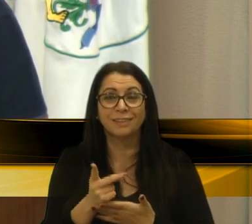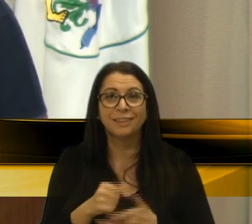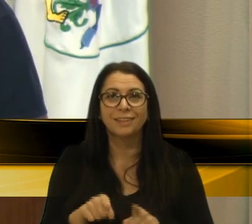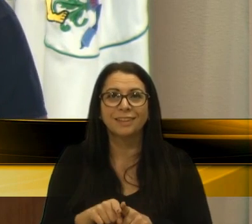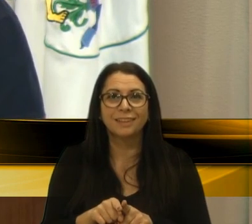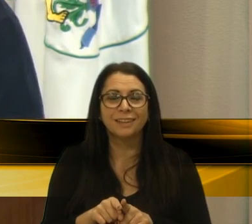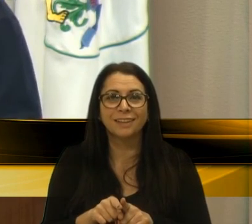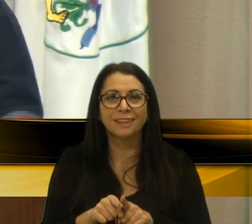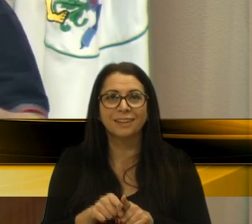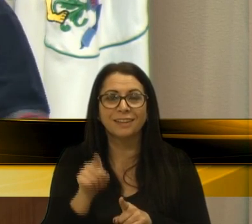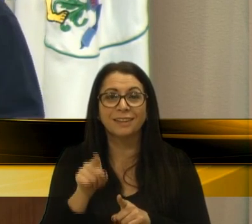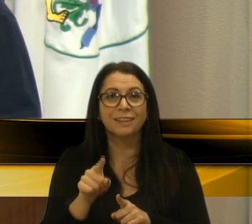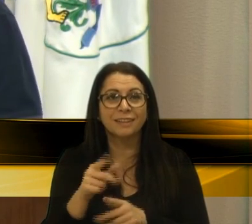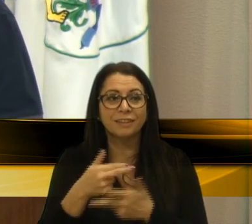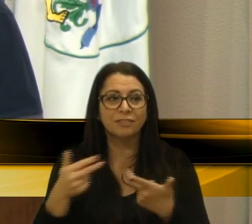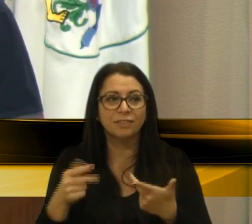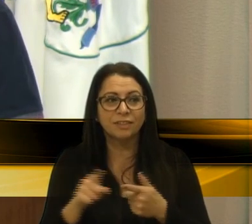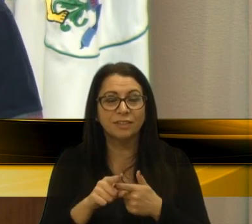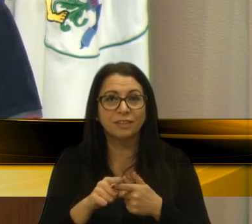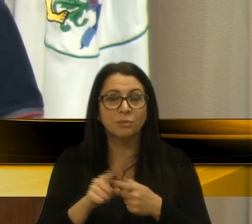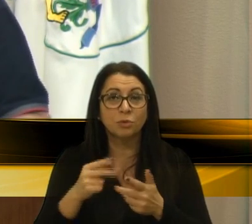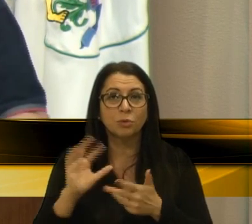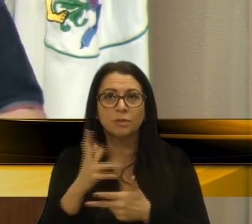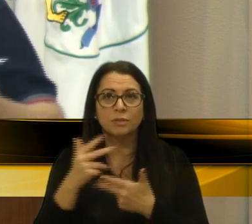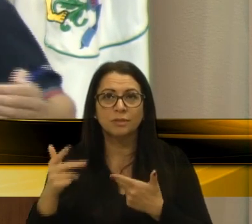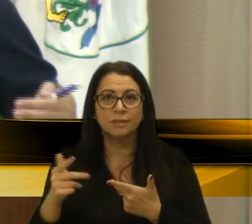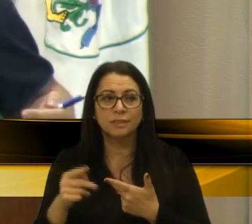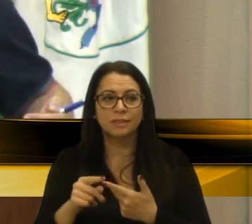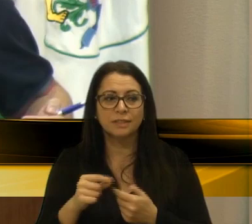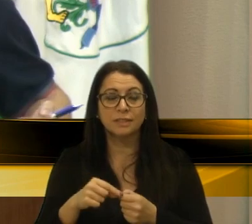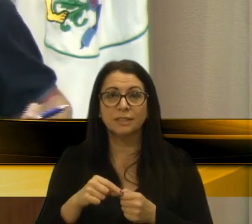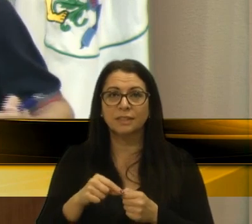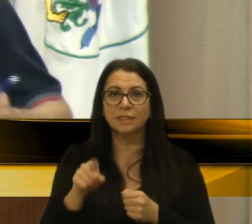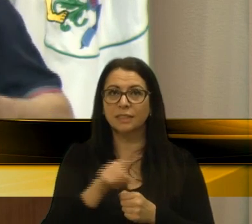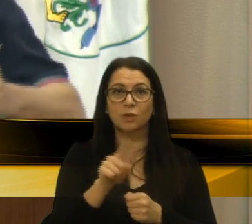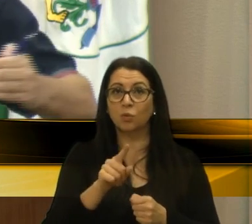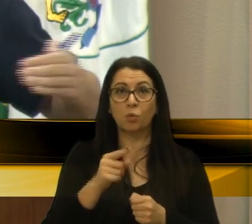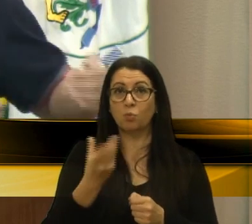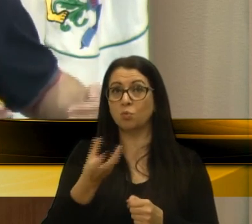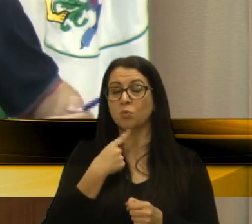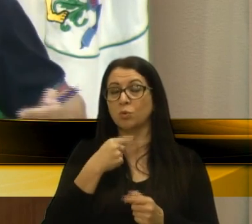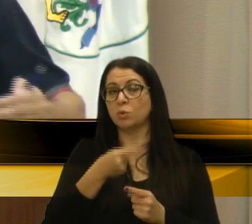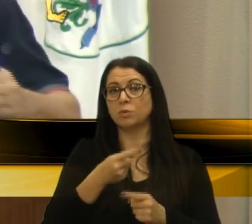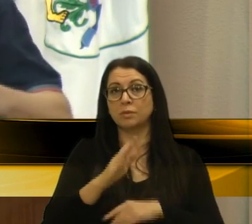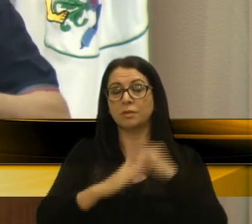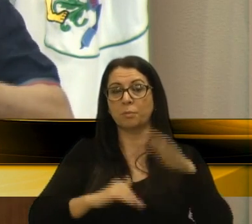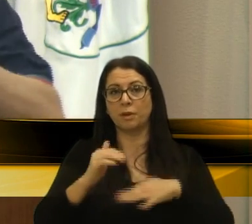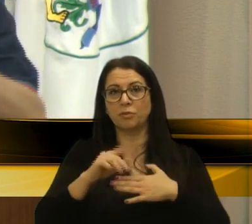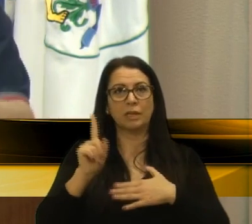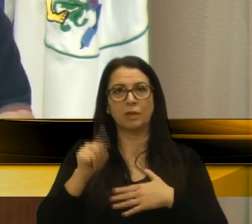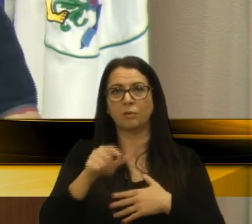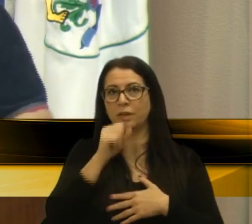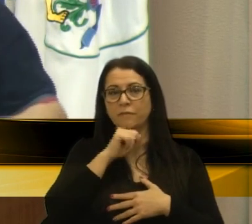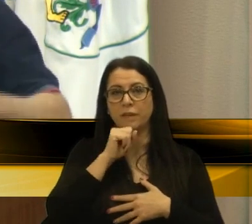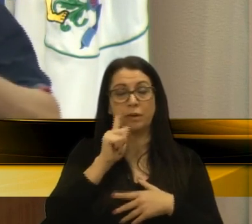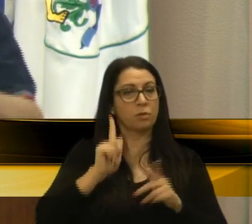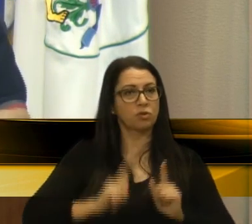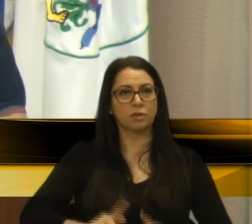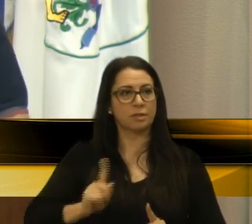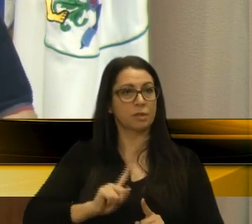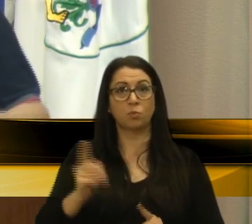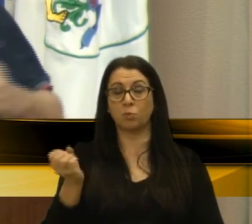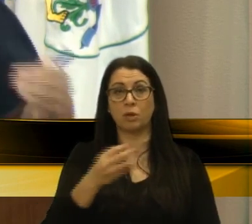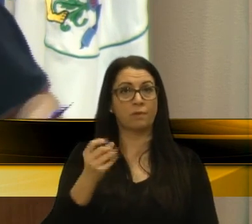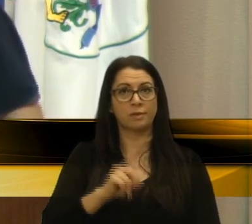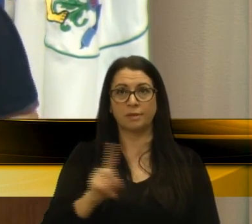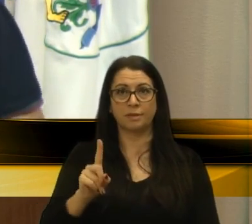Banrisul, enfim, uma série de situações. Eu condeno esse tipo de prática, é a velha prática, não é gestão, não é